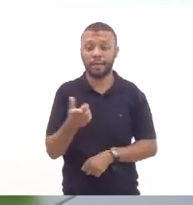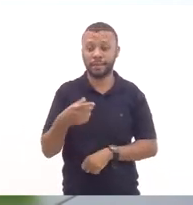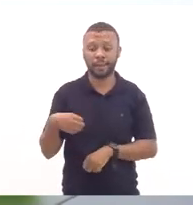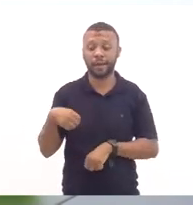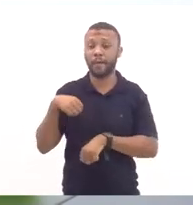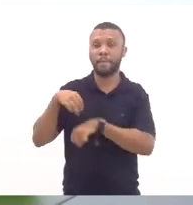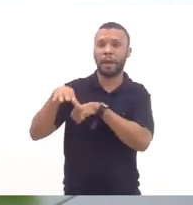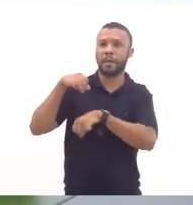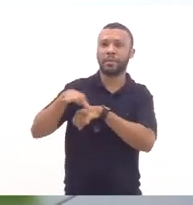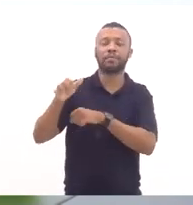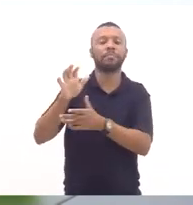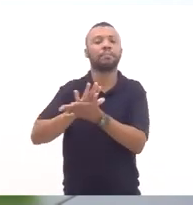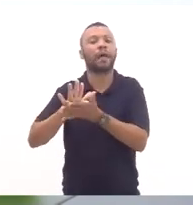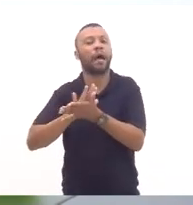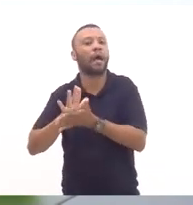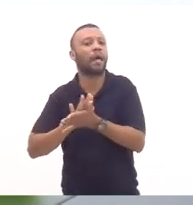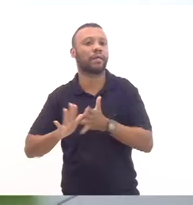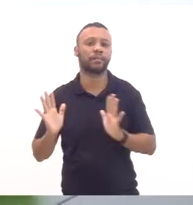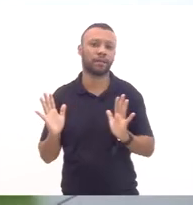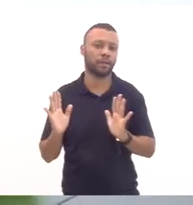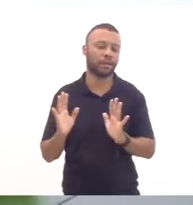ou seja, ele está